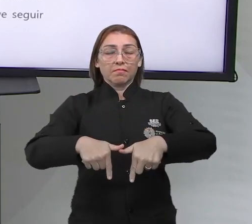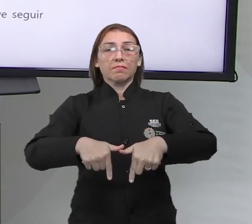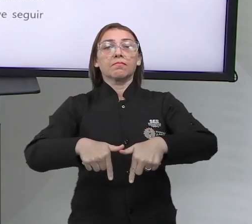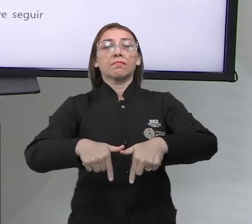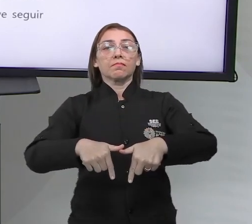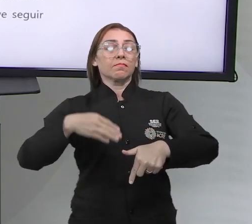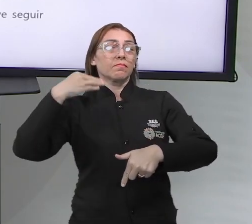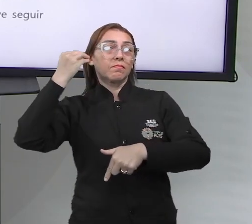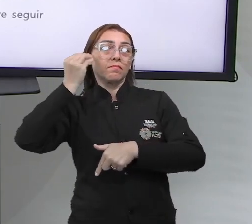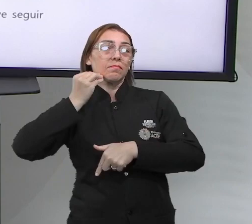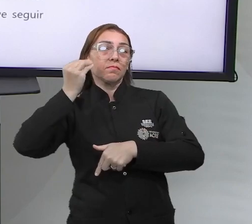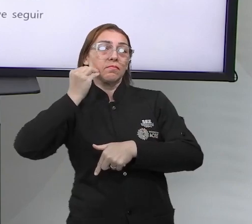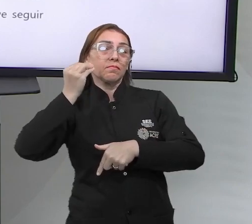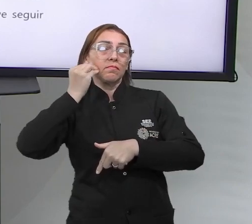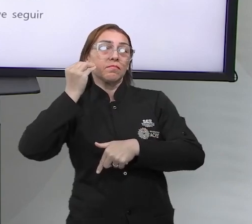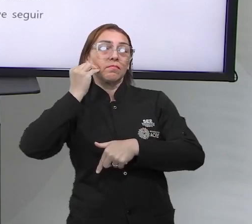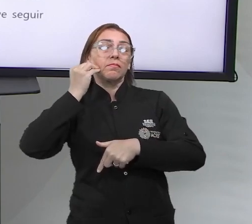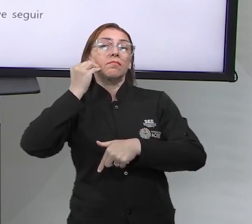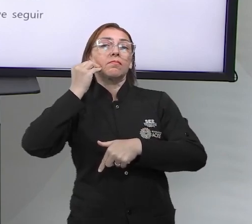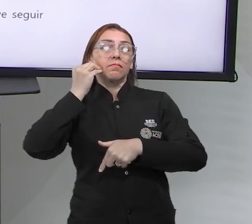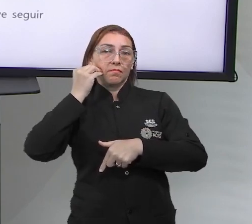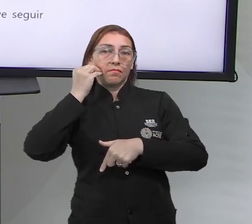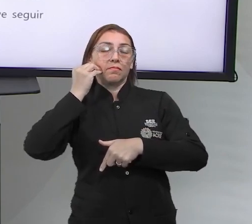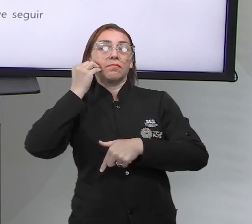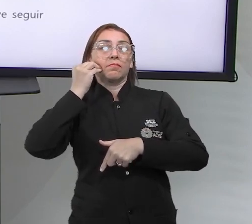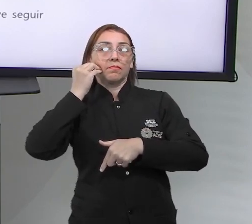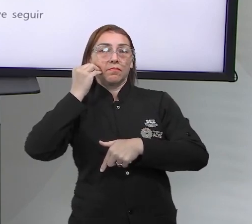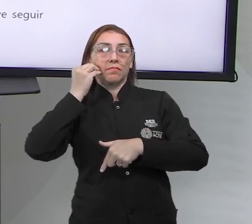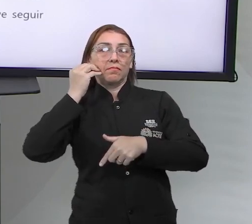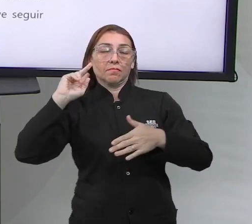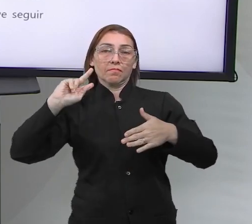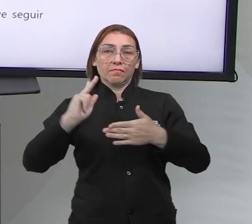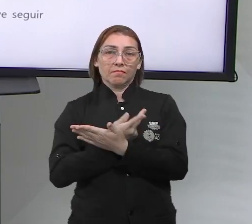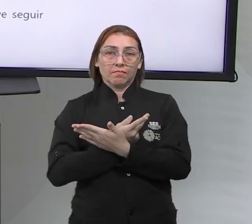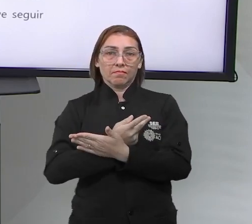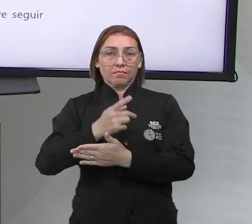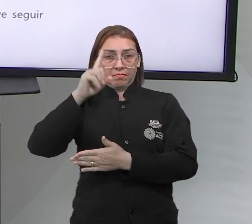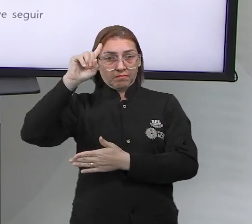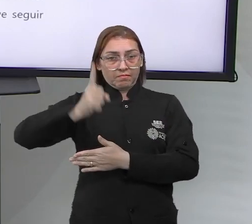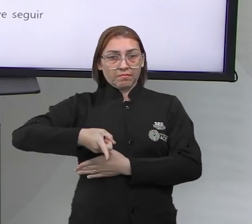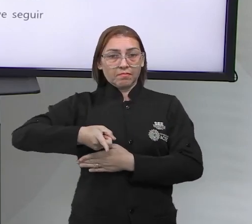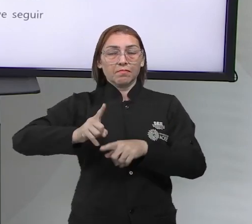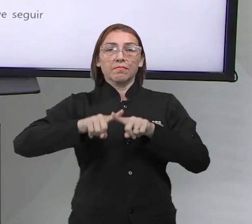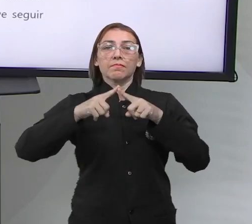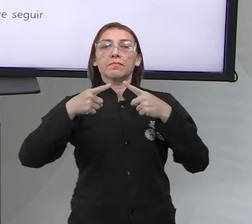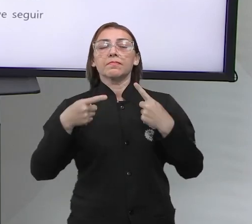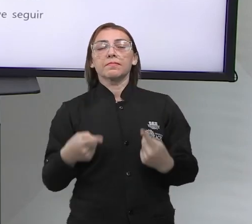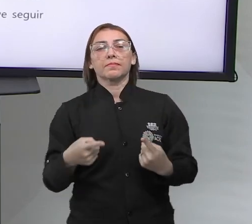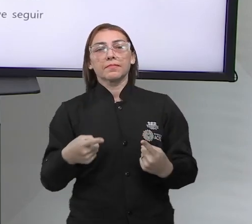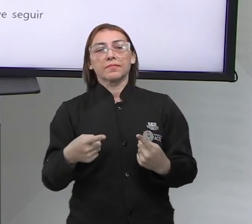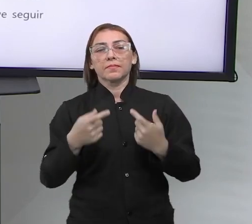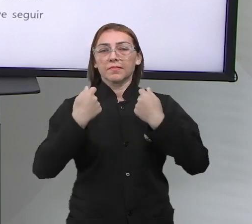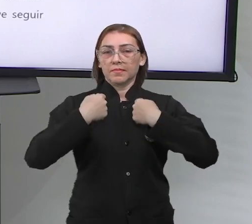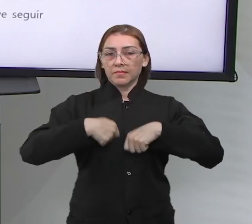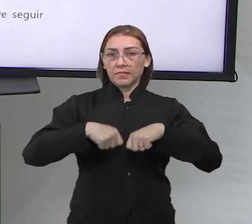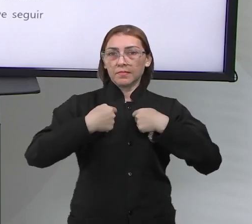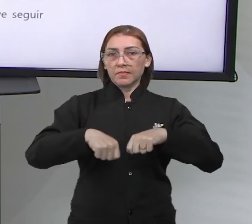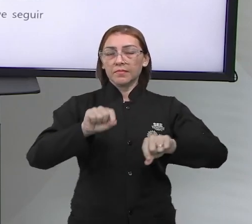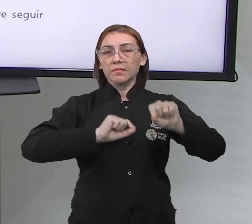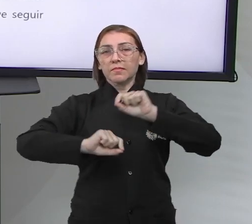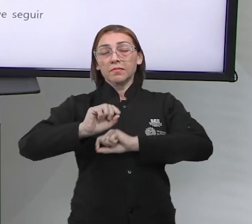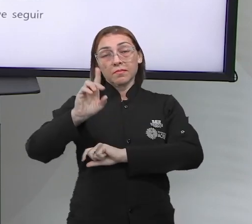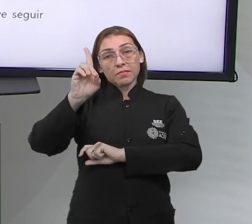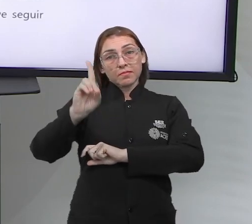qualquer tentativa, digamos assim, extremamente autoritária. Mas, para isso, é necessário que